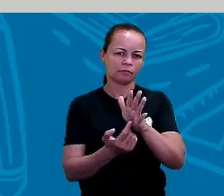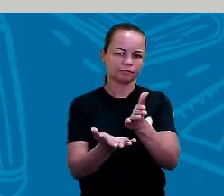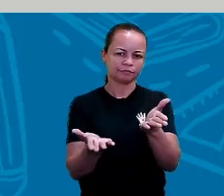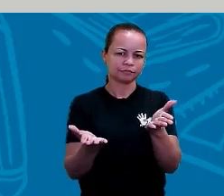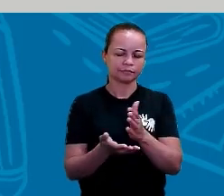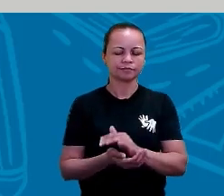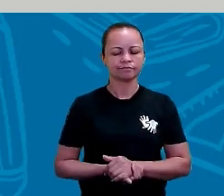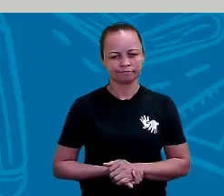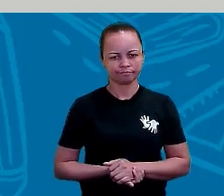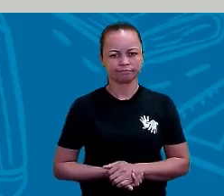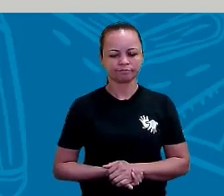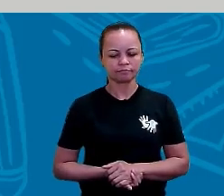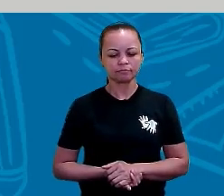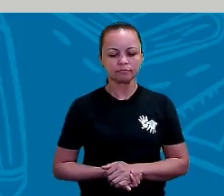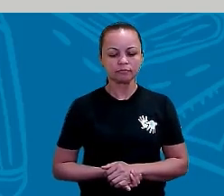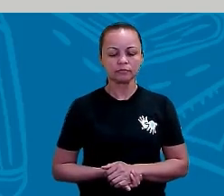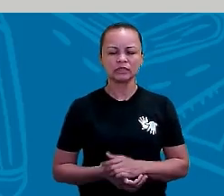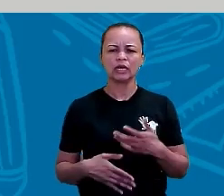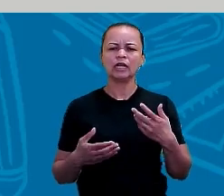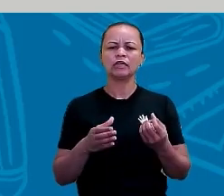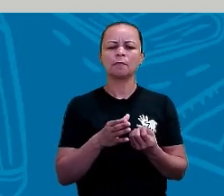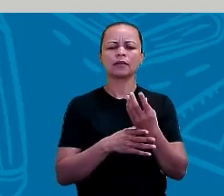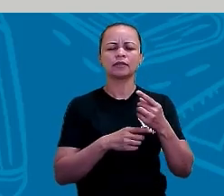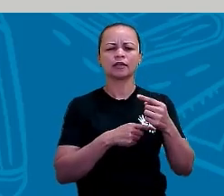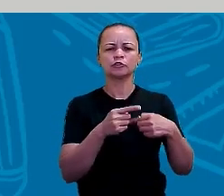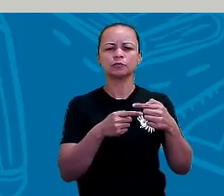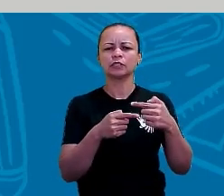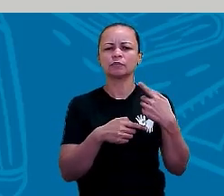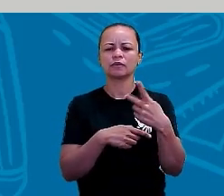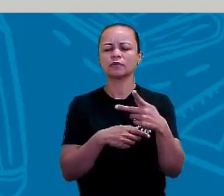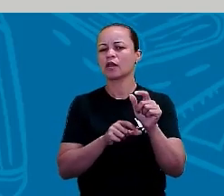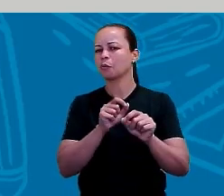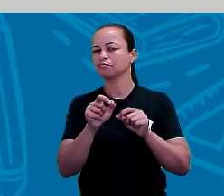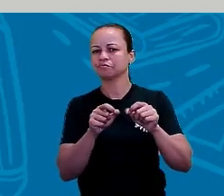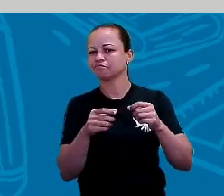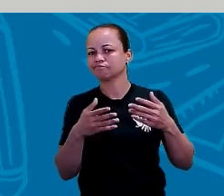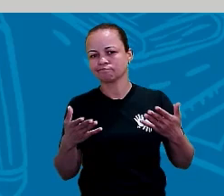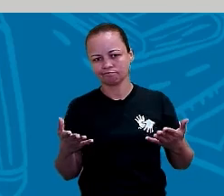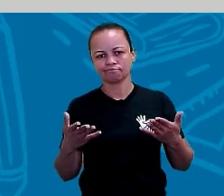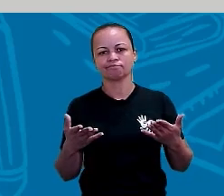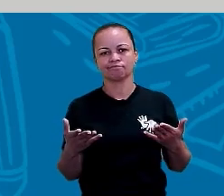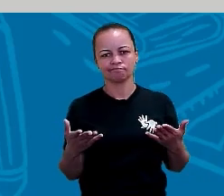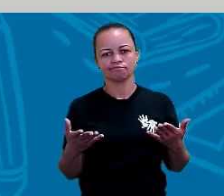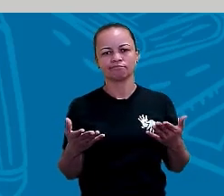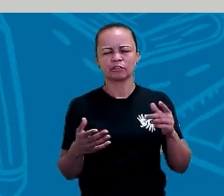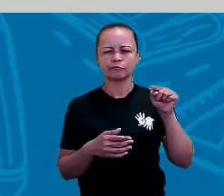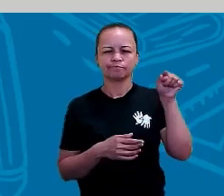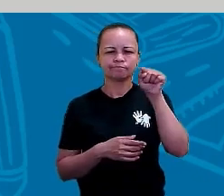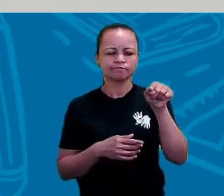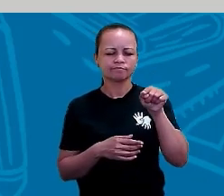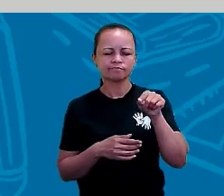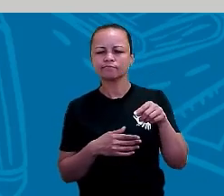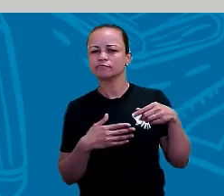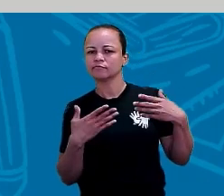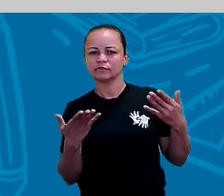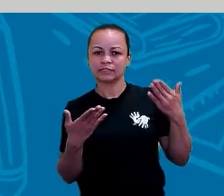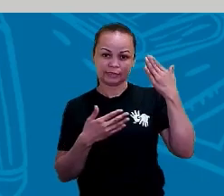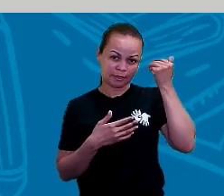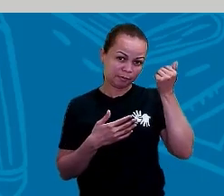vocês. Não é verdade? E aí, que matérias-primas seriam essas? Que matérias-primas